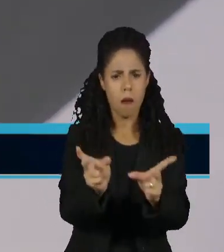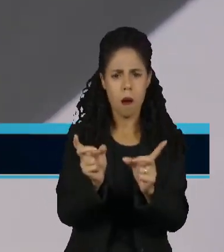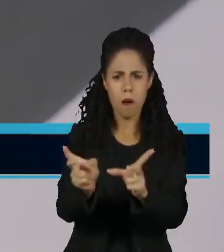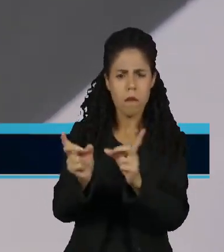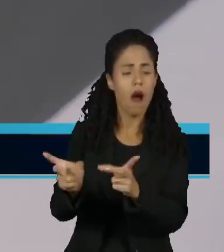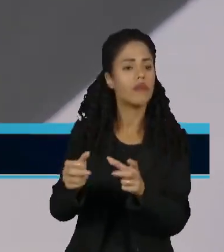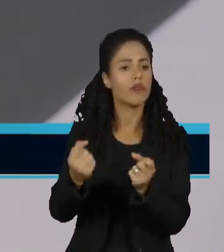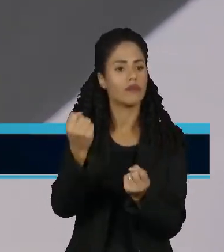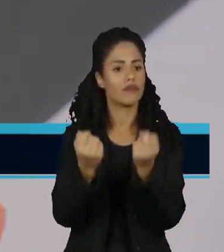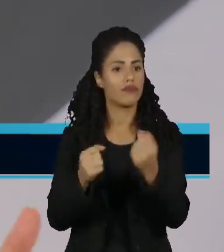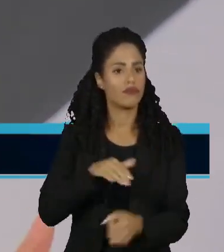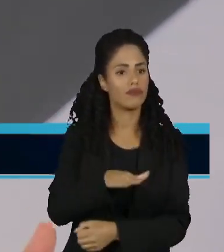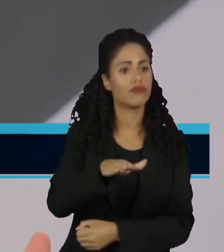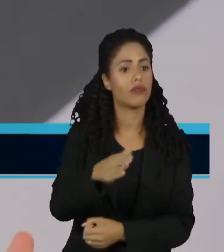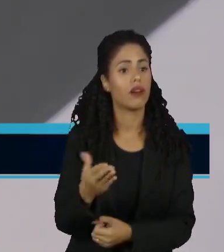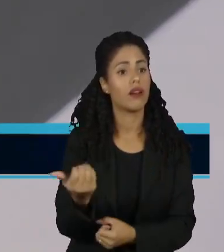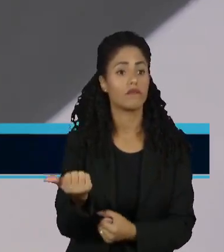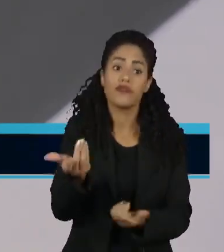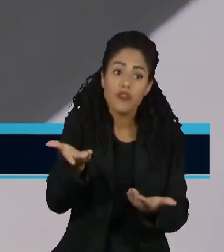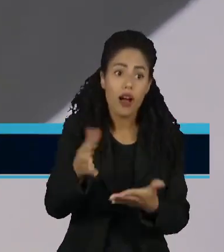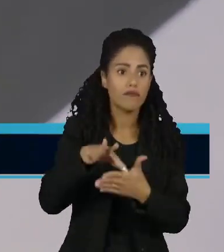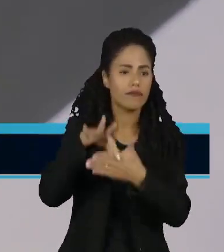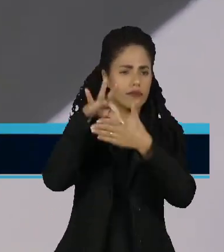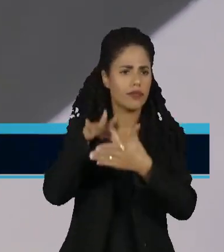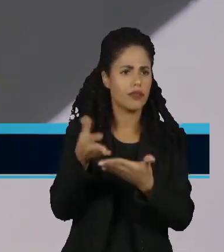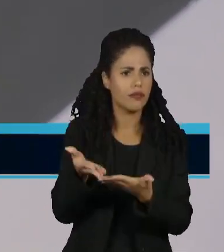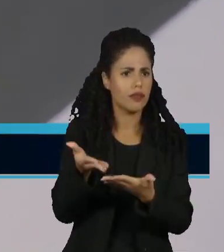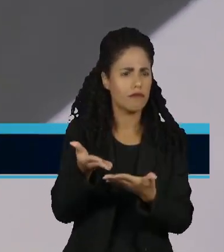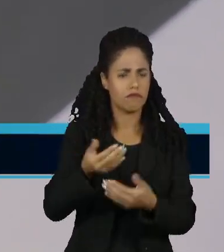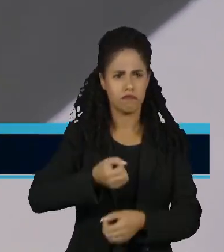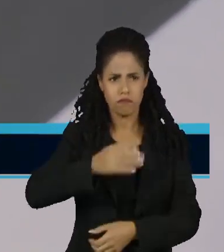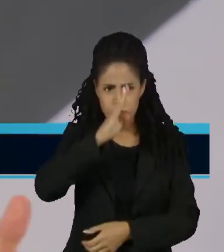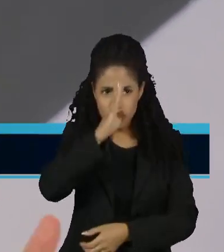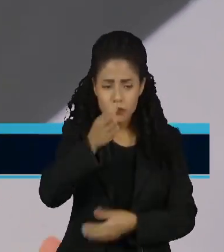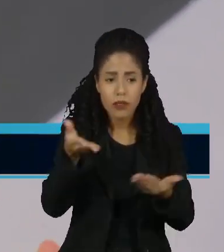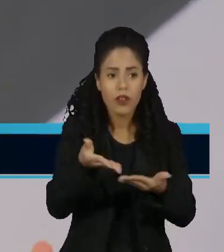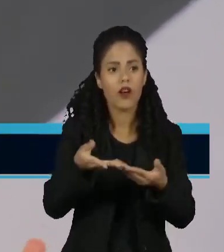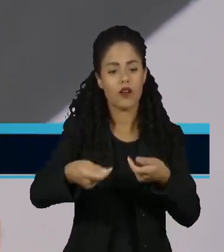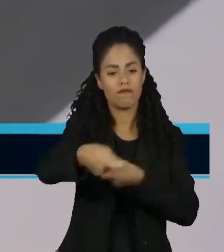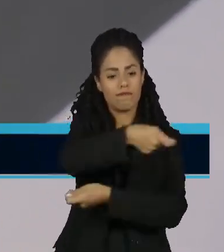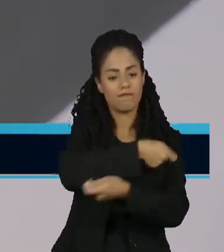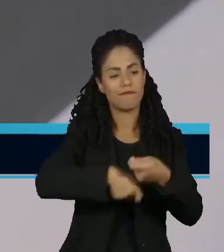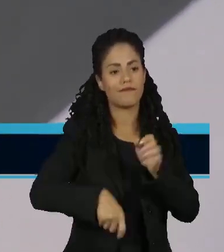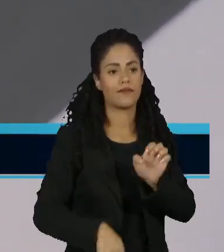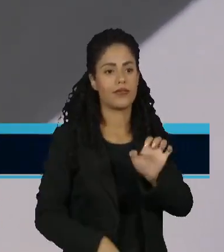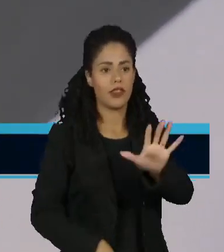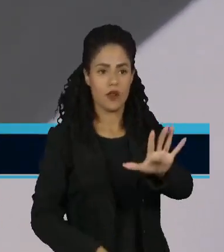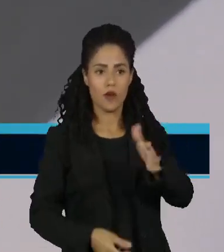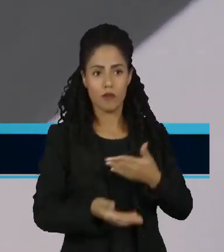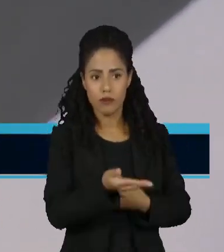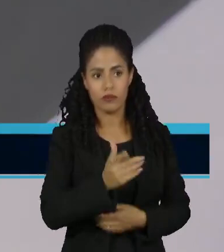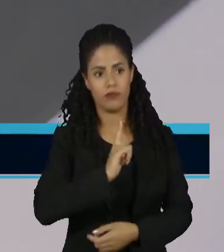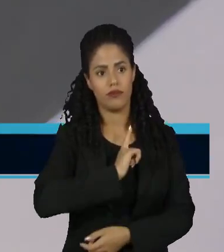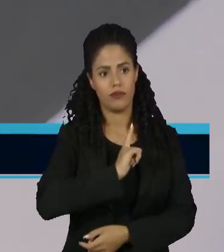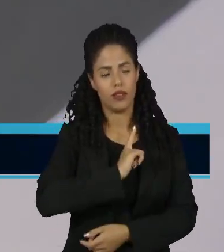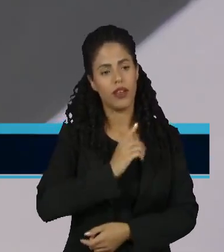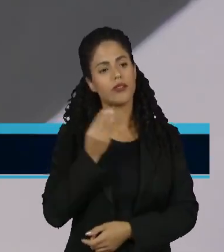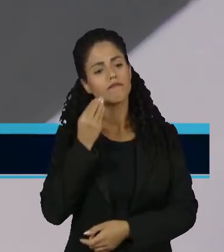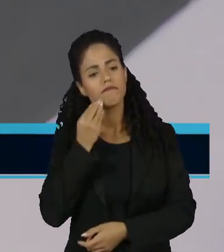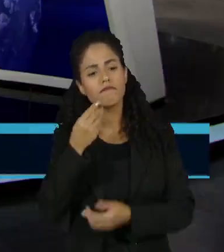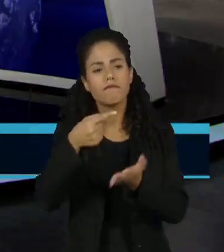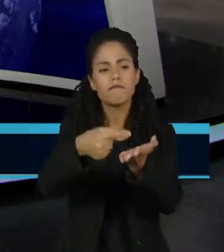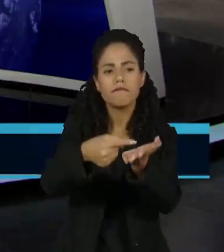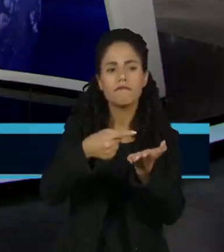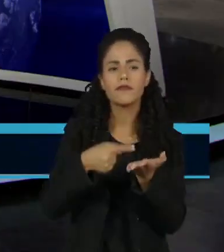liderança. Ou seja, quando o mercado comum europeu hesita em fazer o acordo